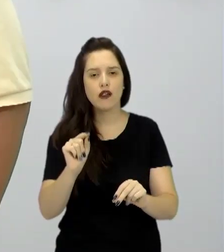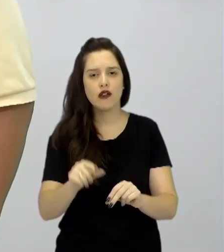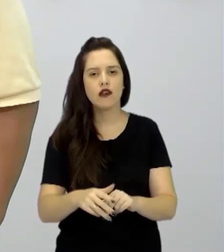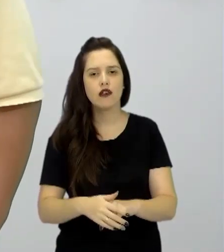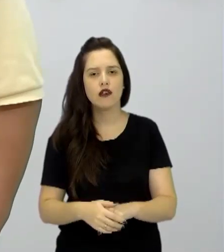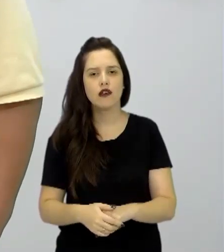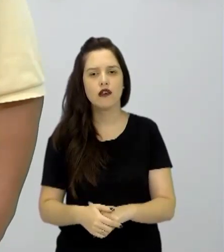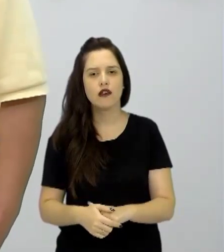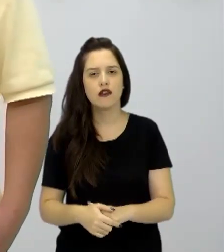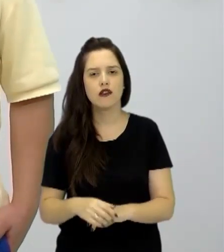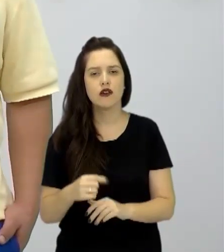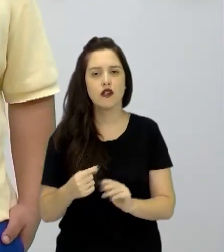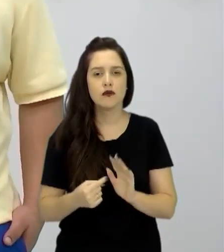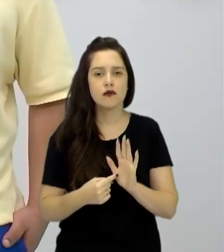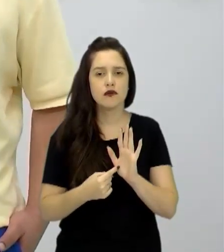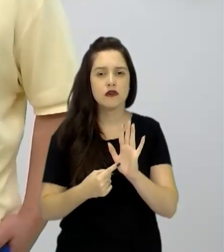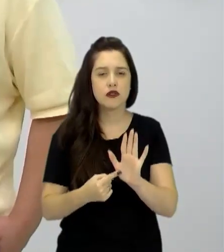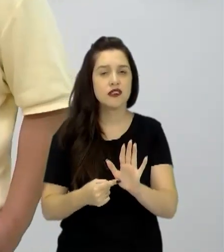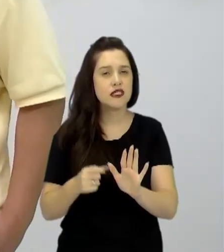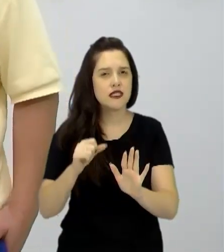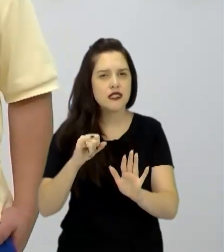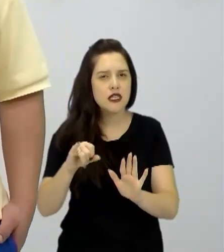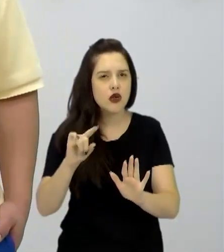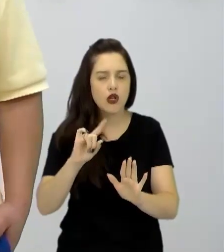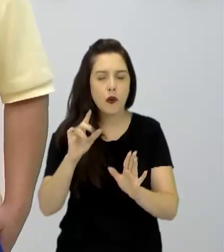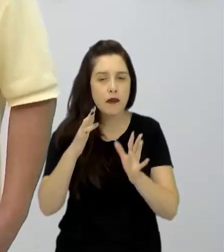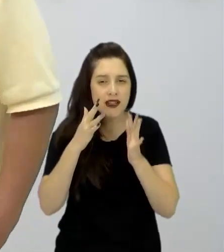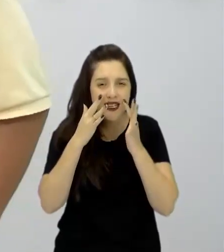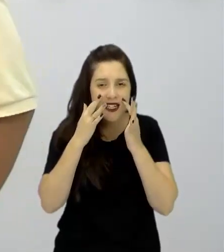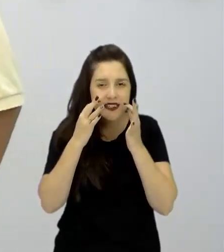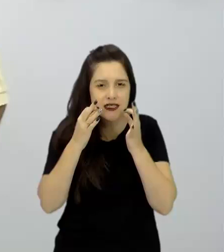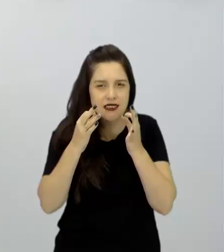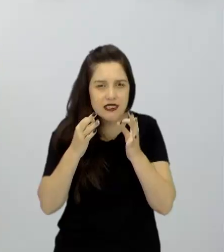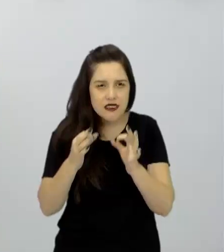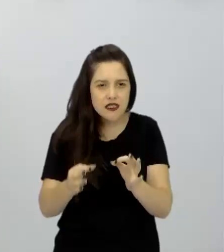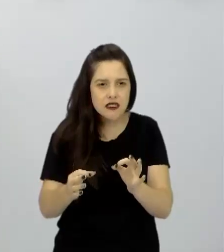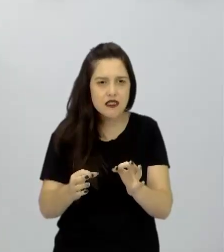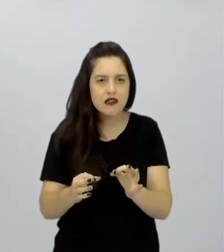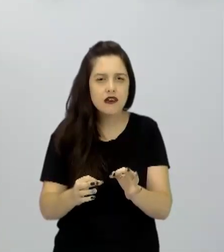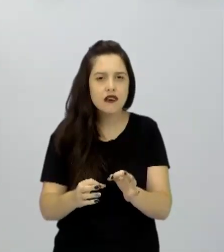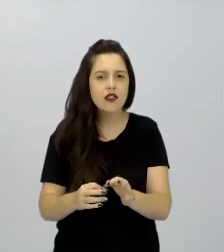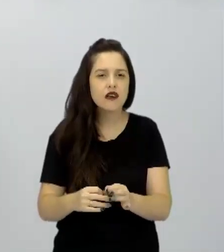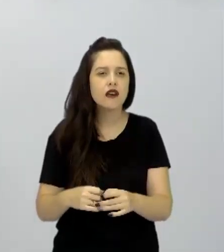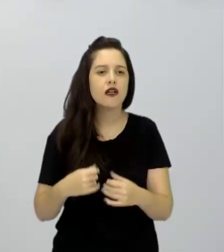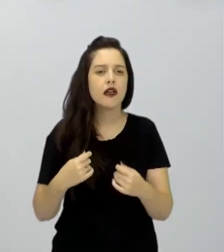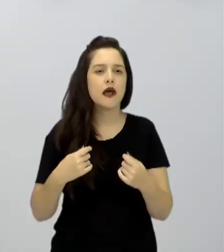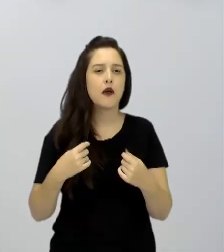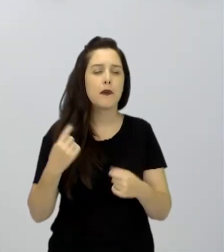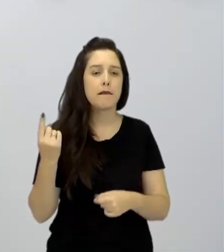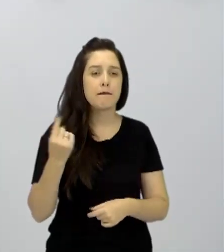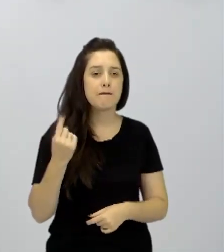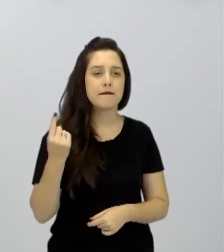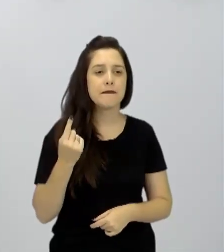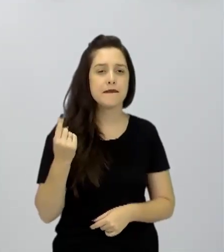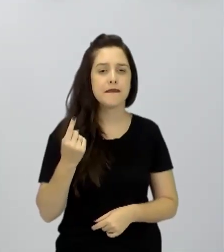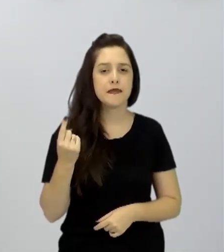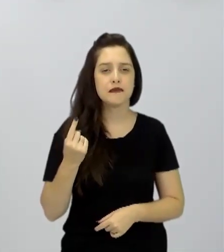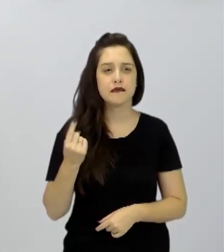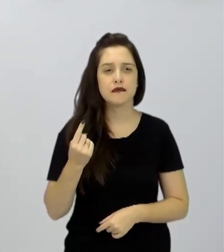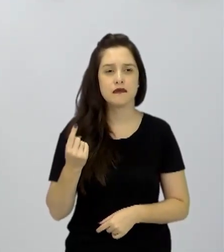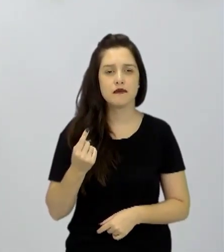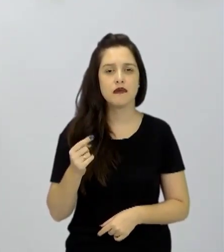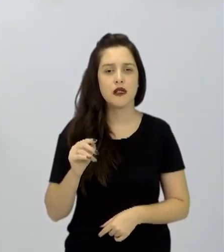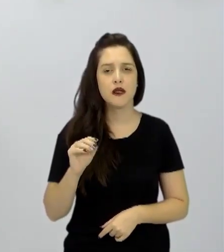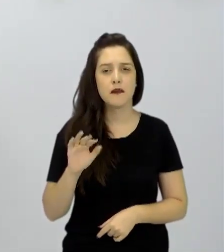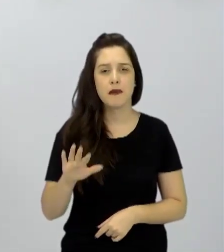Se eu não anotasse, se eu não tivesse prestado atenção no texto que eu li antes, o primeiro valor que eu pegaria seria o 9 milhões, mas o